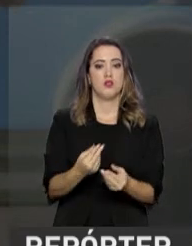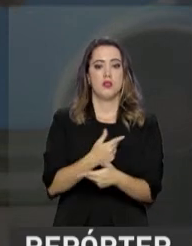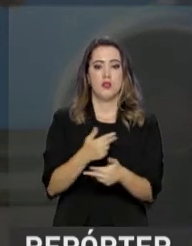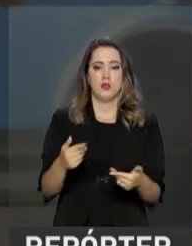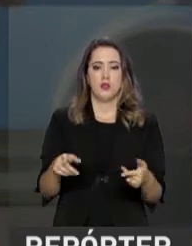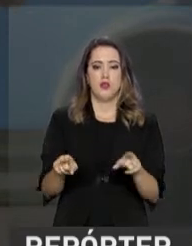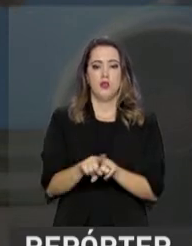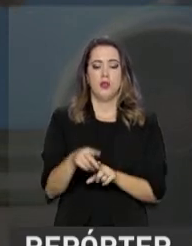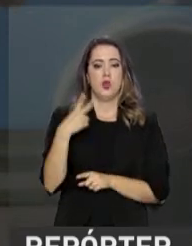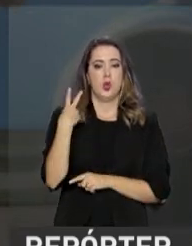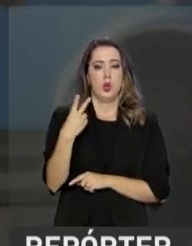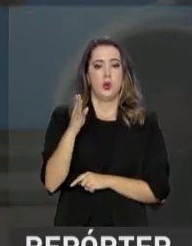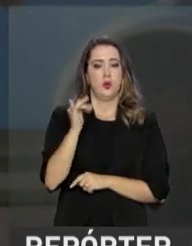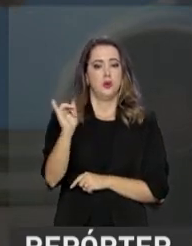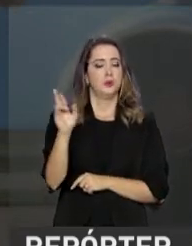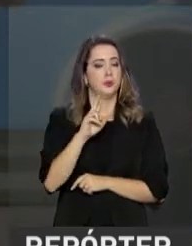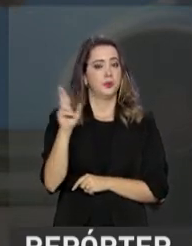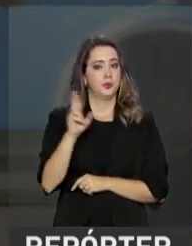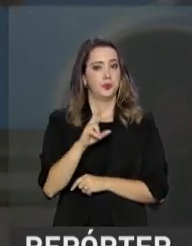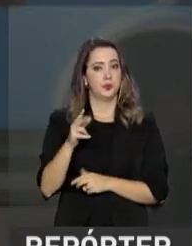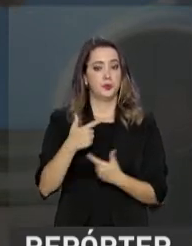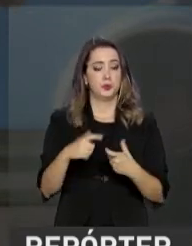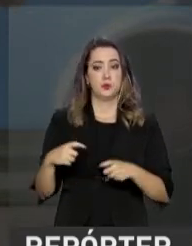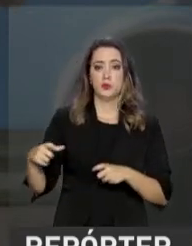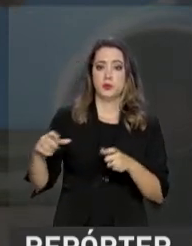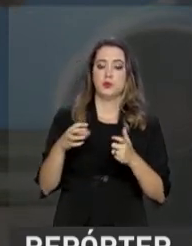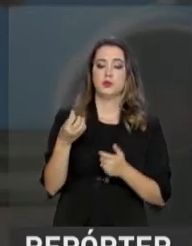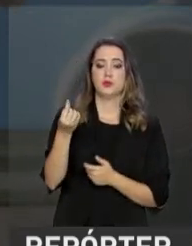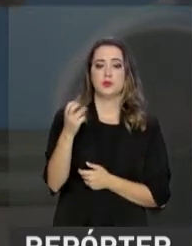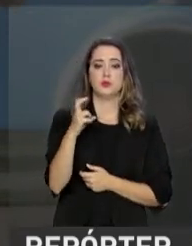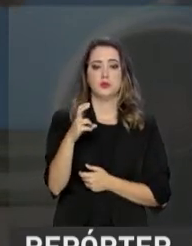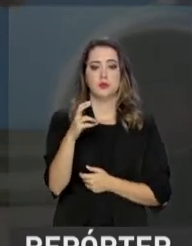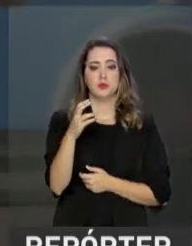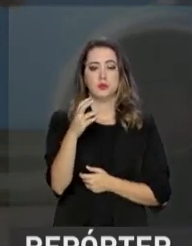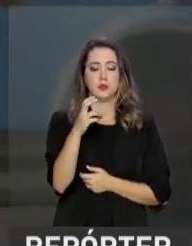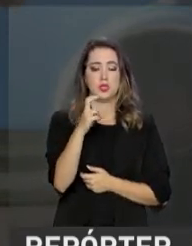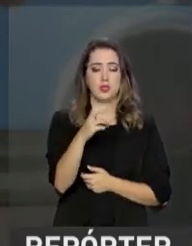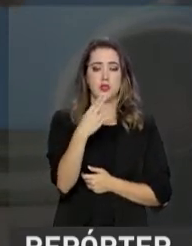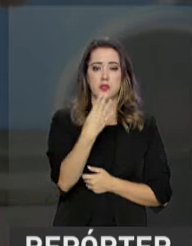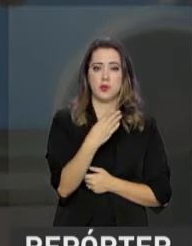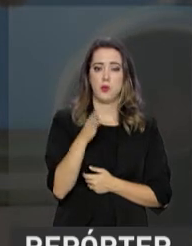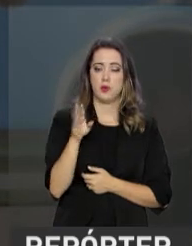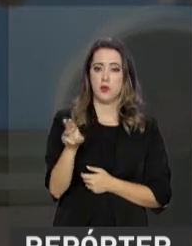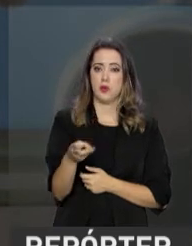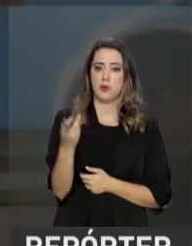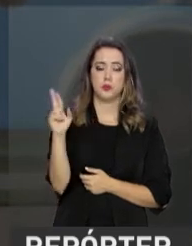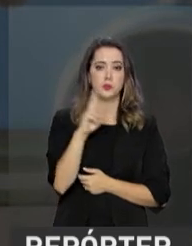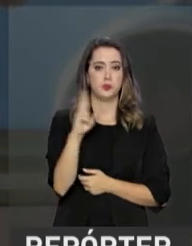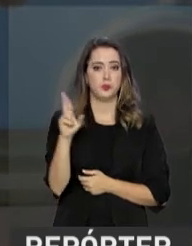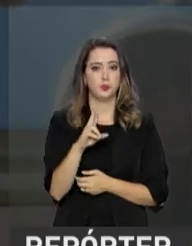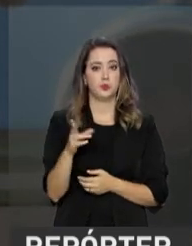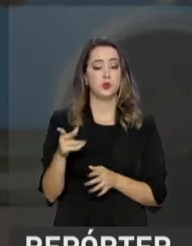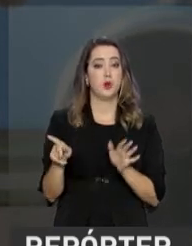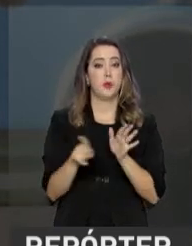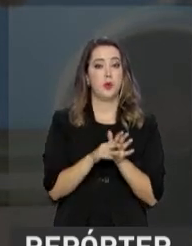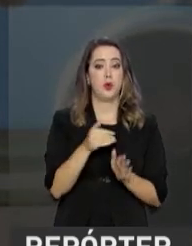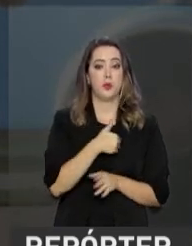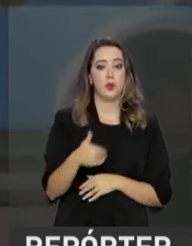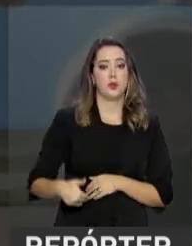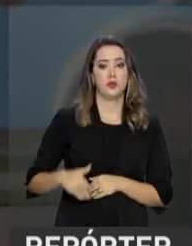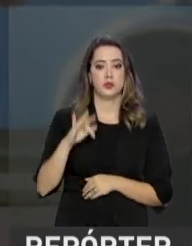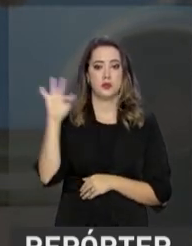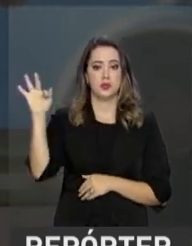2 bilhões de reais nos terminais sendo que 654 milhões de reais virão dos cofres federais